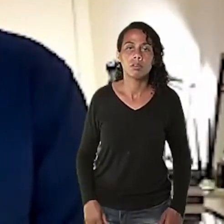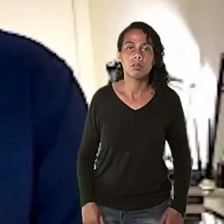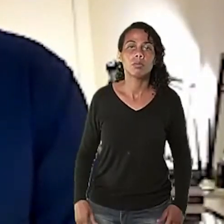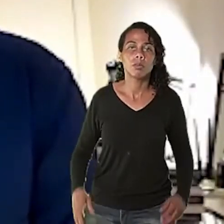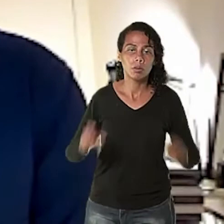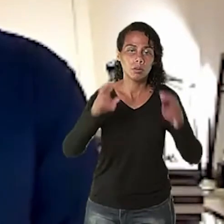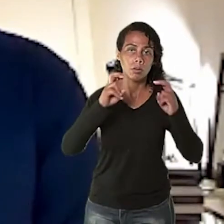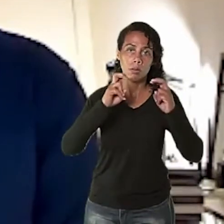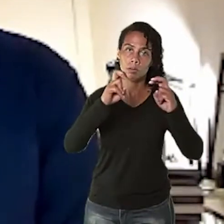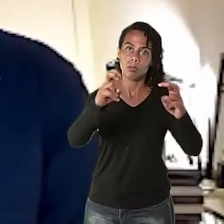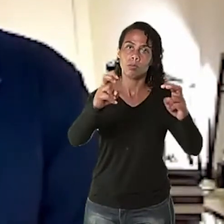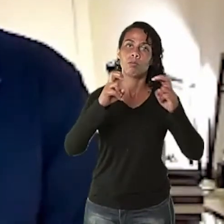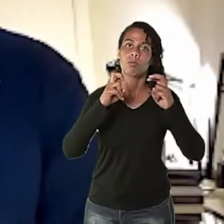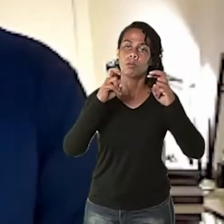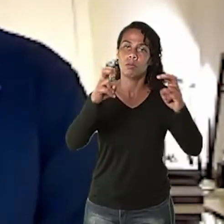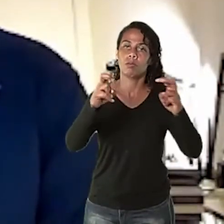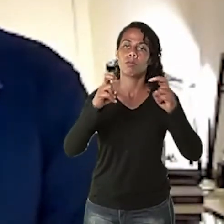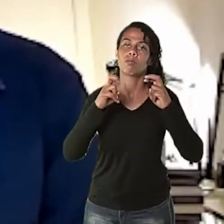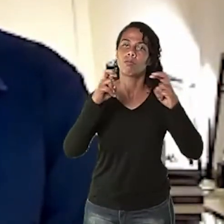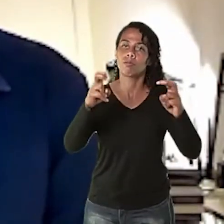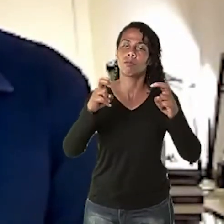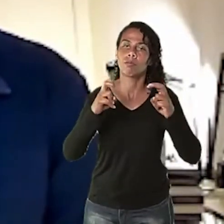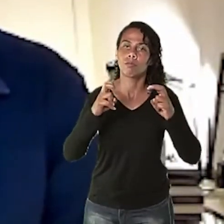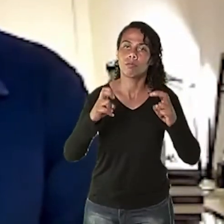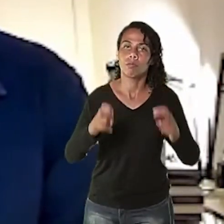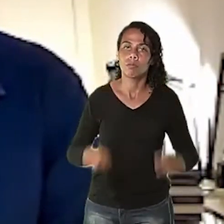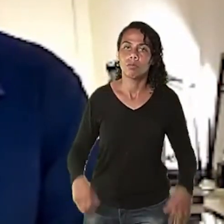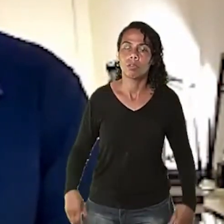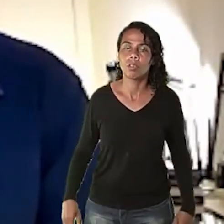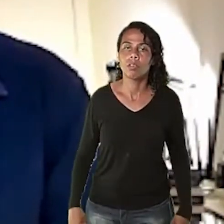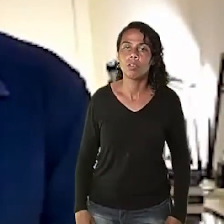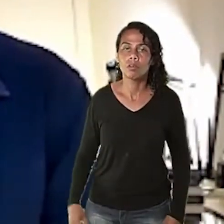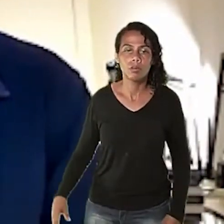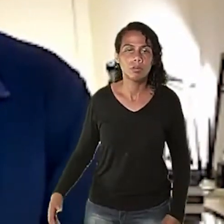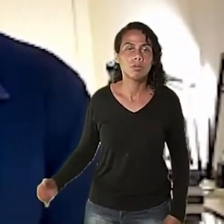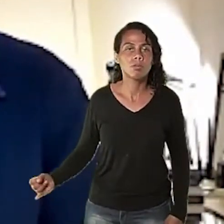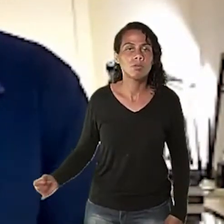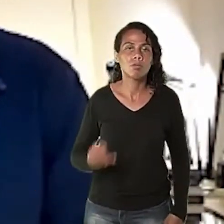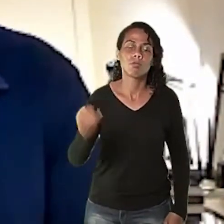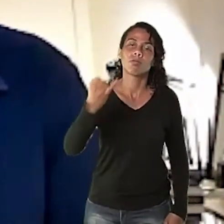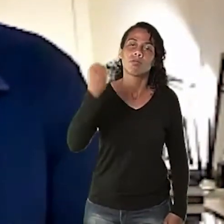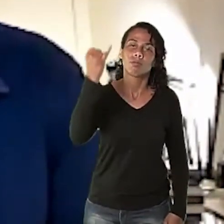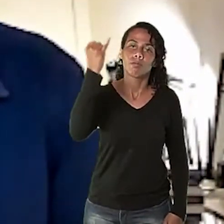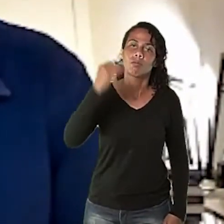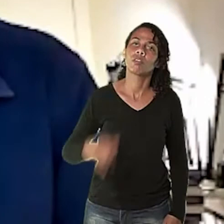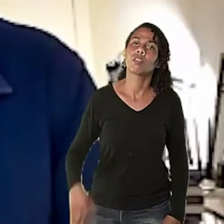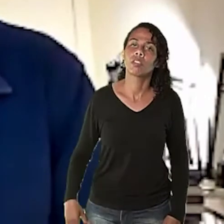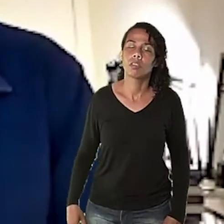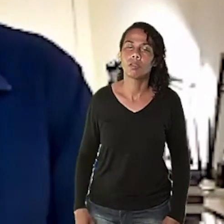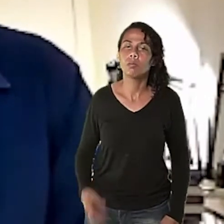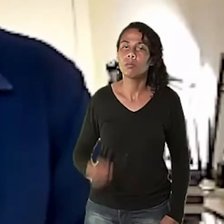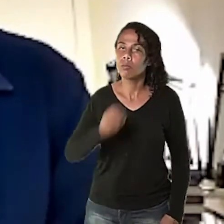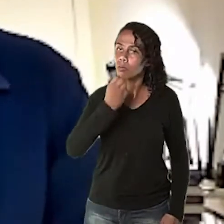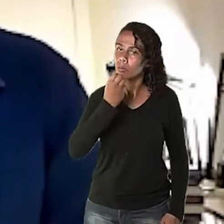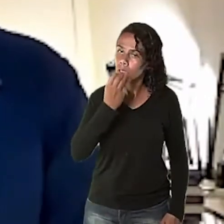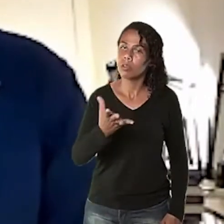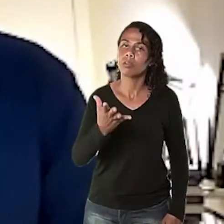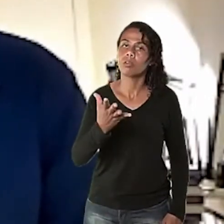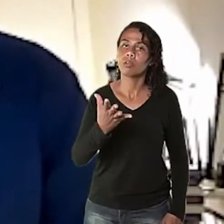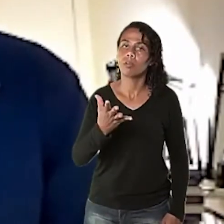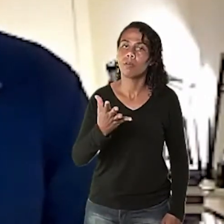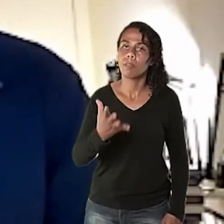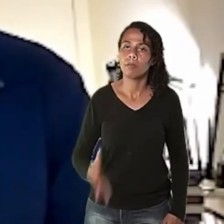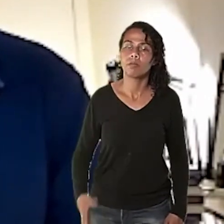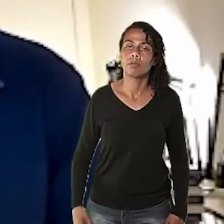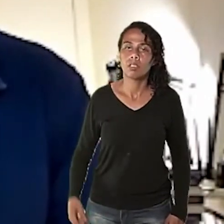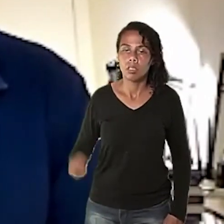metrô, e fechar o olho e apontar uma estação e fazer um experimento situacionista para se inspirar, para